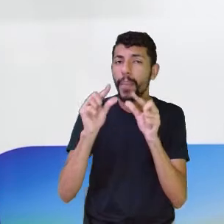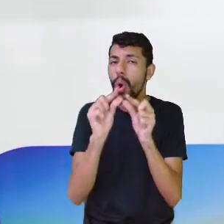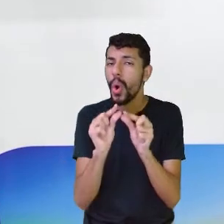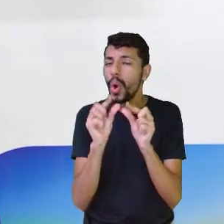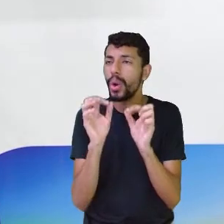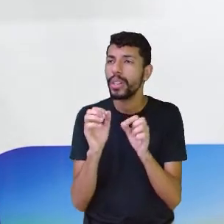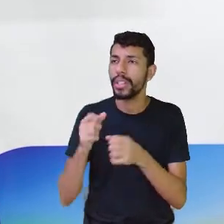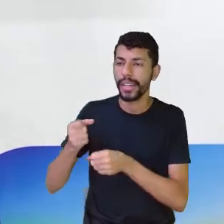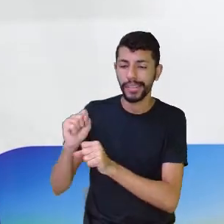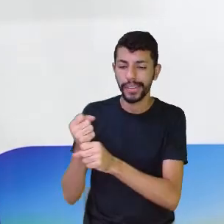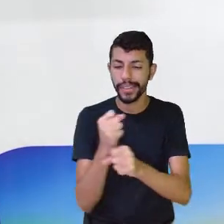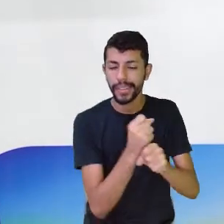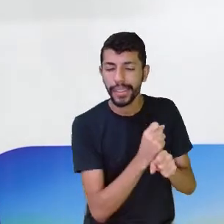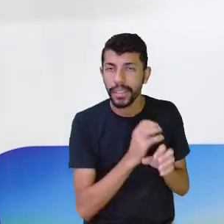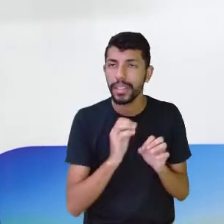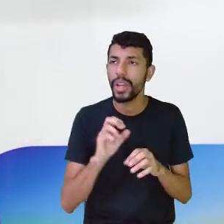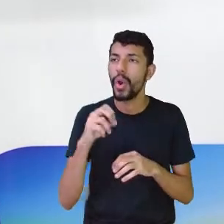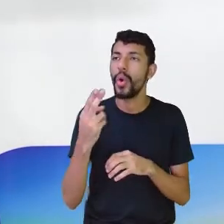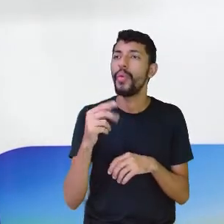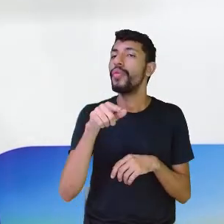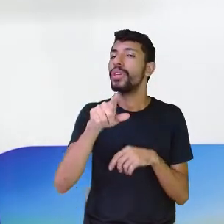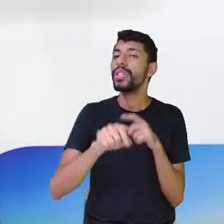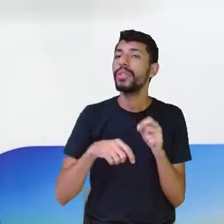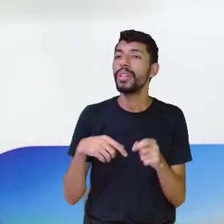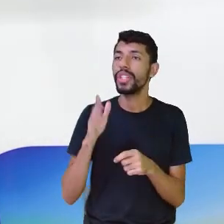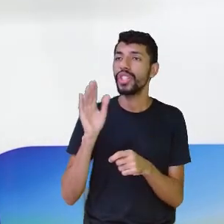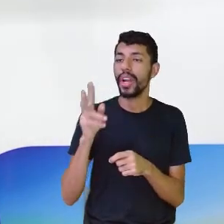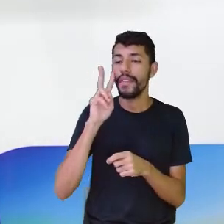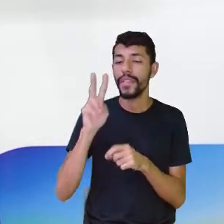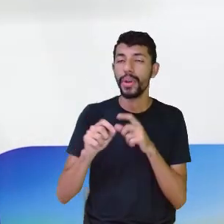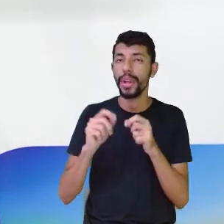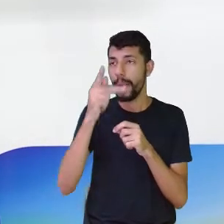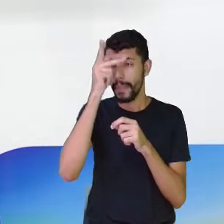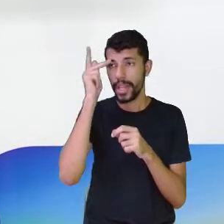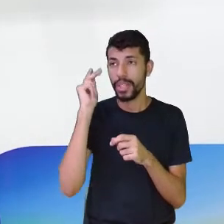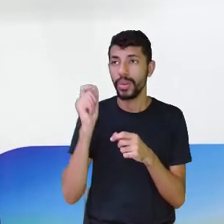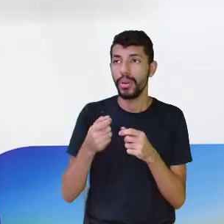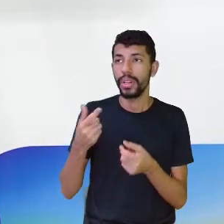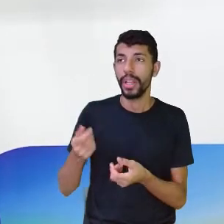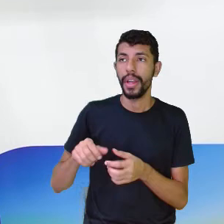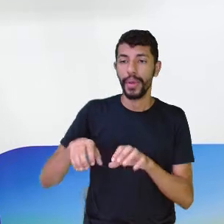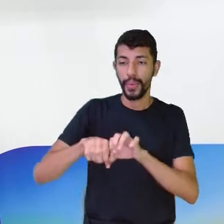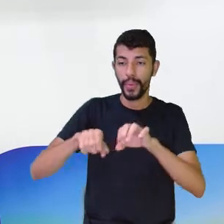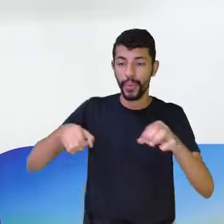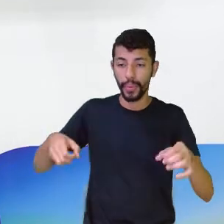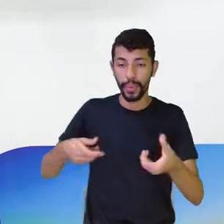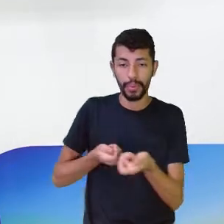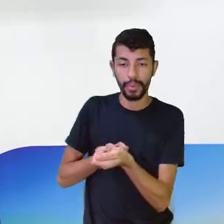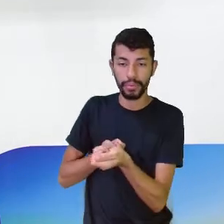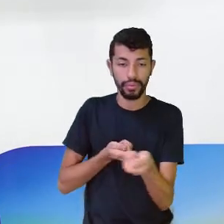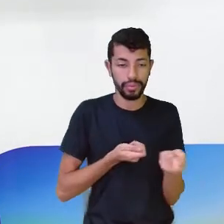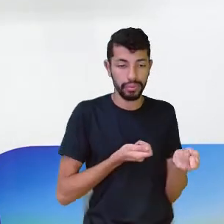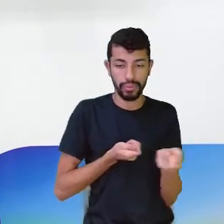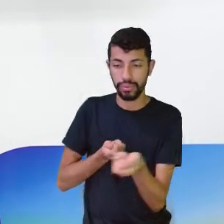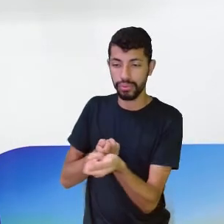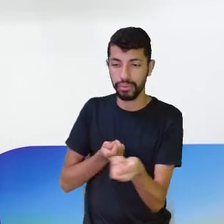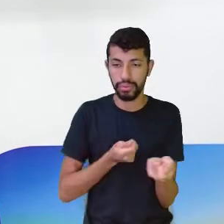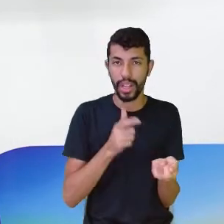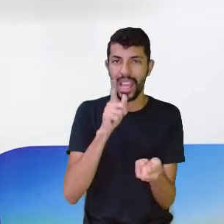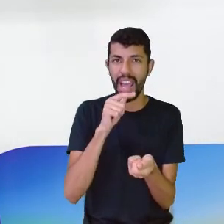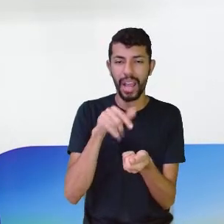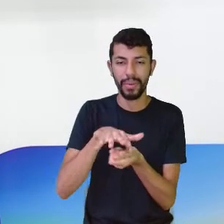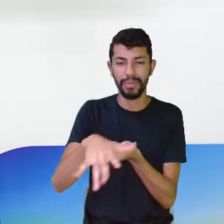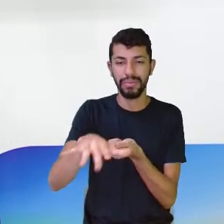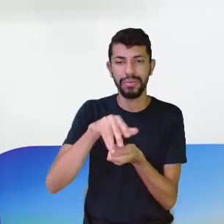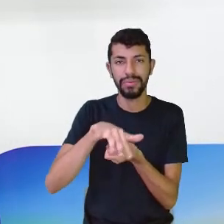e uma vassoura, ou você de repente já viu pessoas que pegam a mangueira ligada e vai jogando água